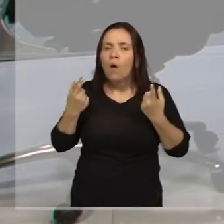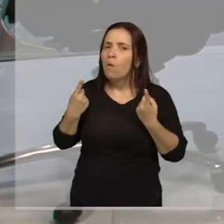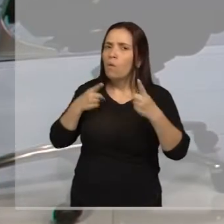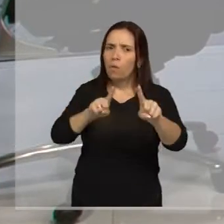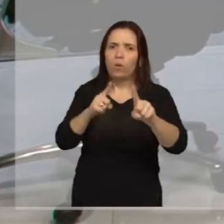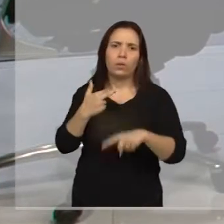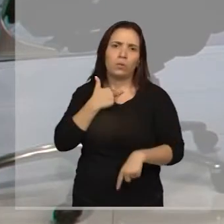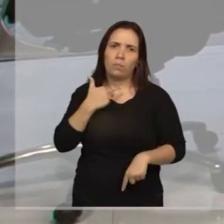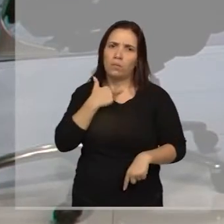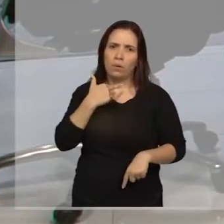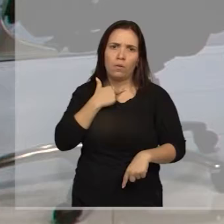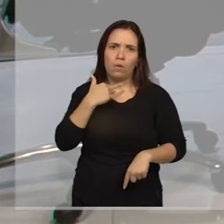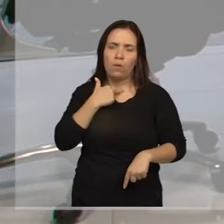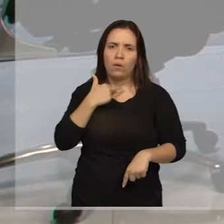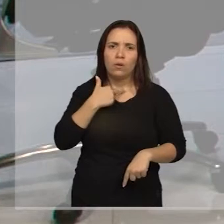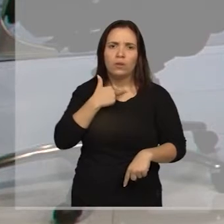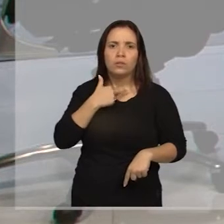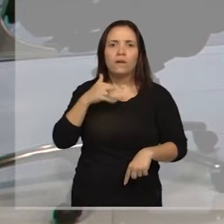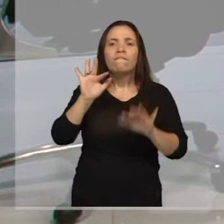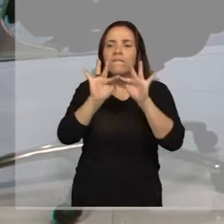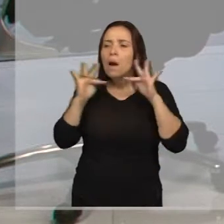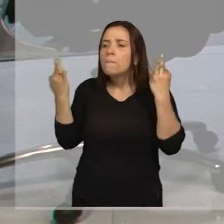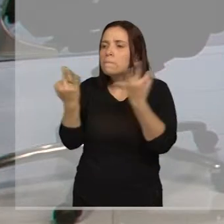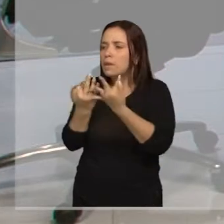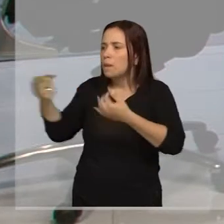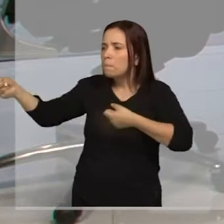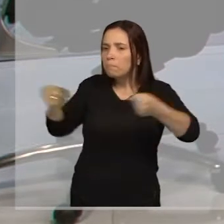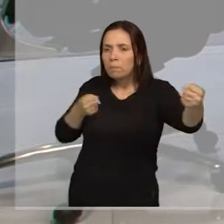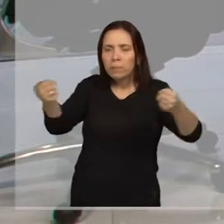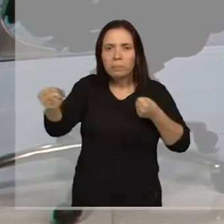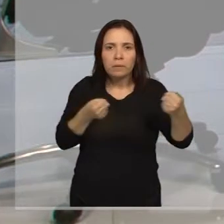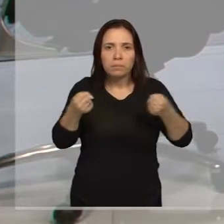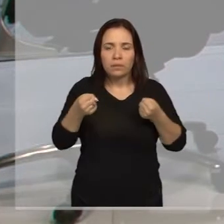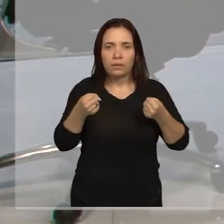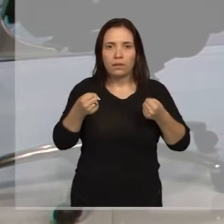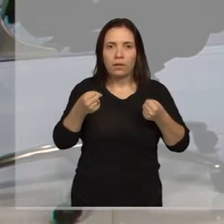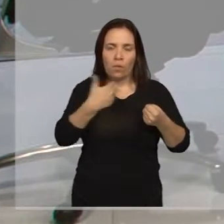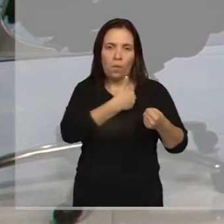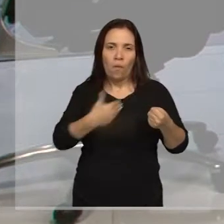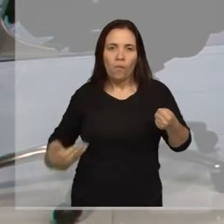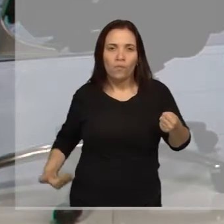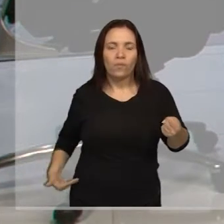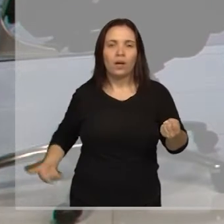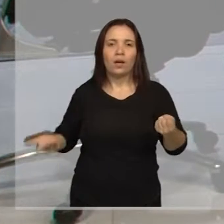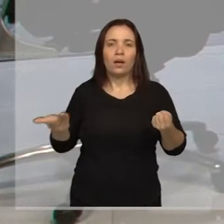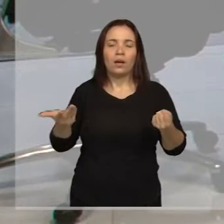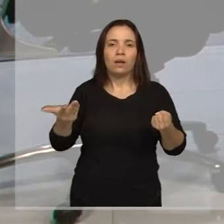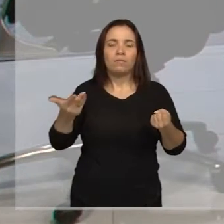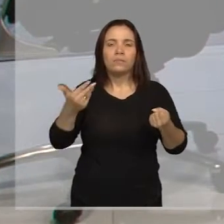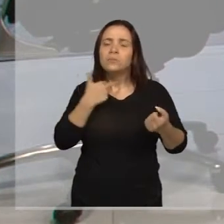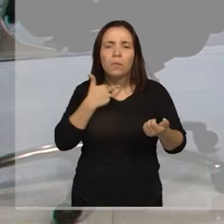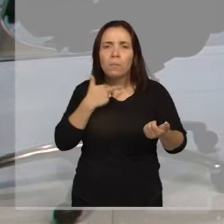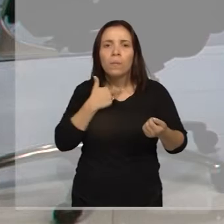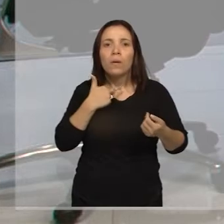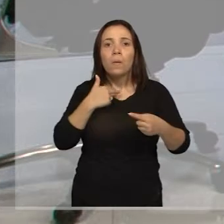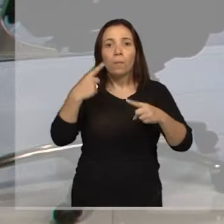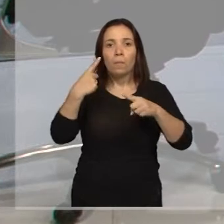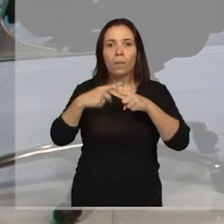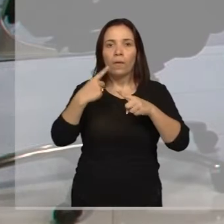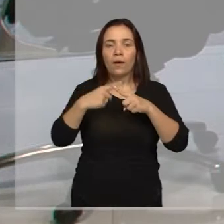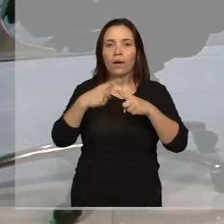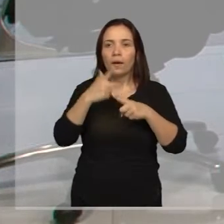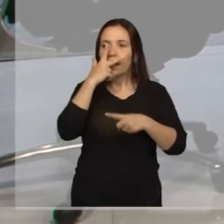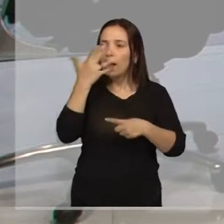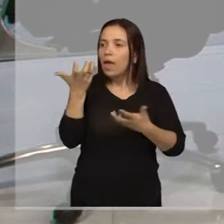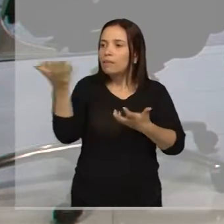essa apropriação do Estado pelas famílias. Né, que é isso que é complicado, porque é a origem do nosso patrimonialismo.